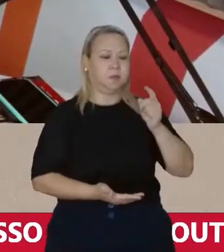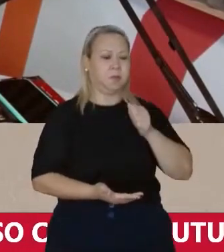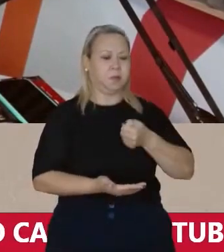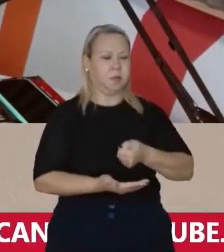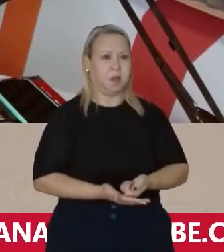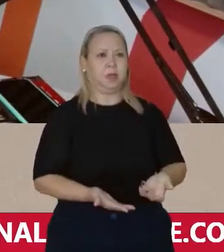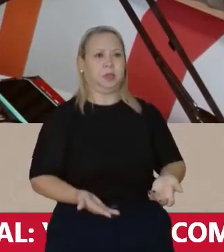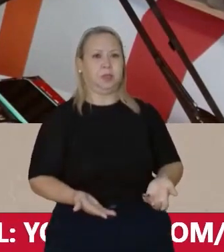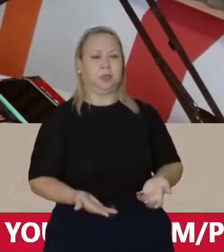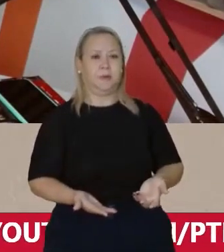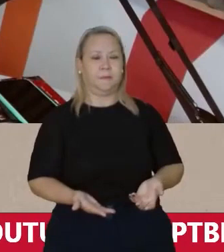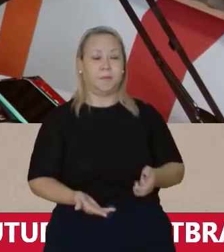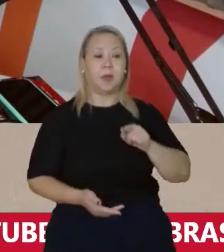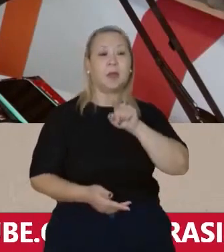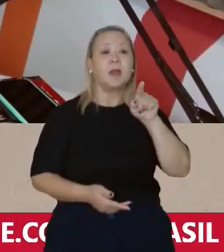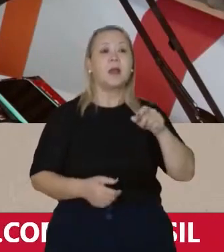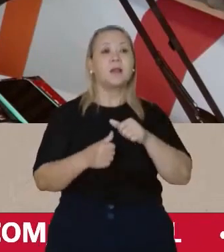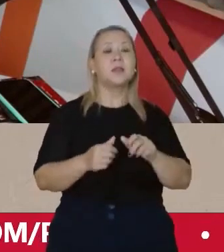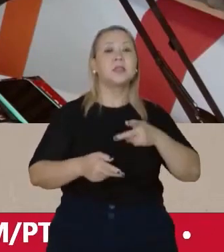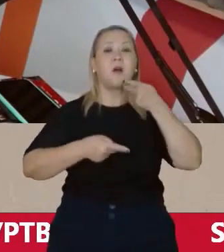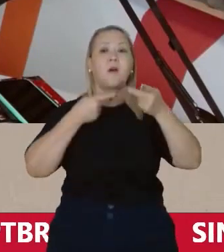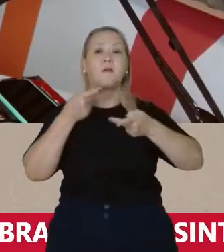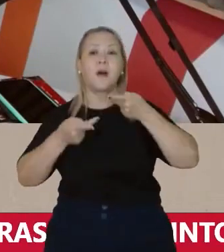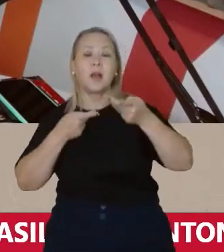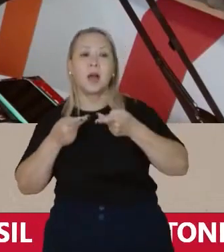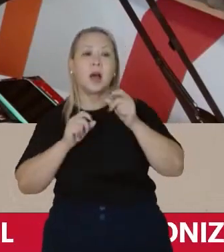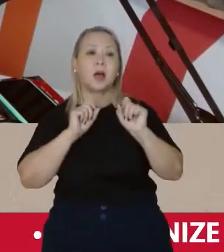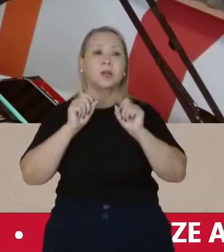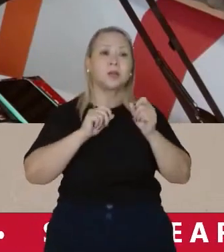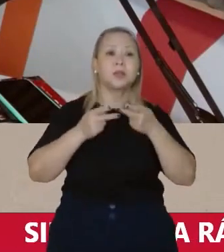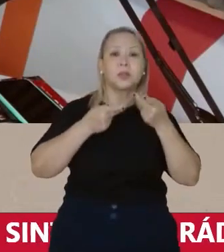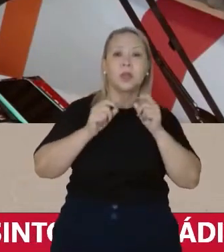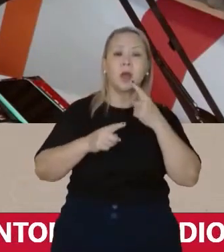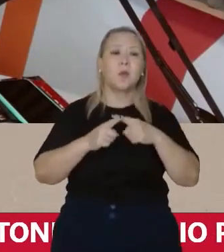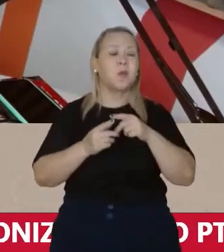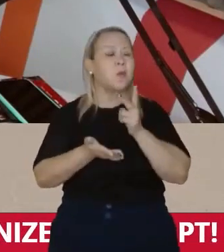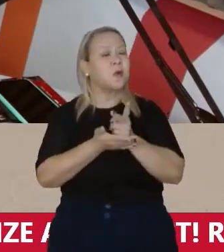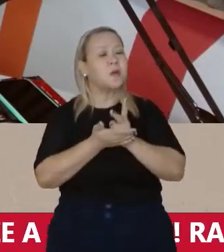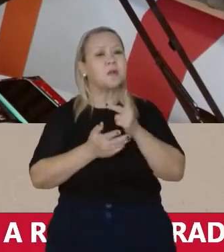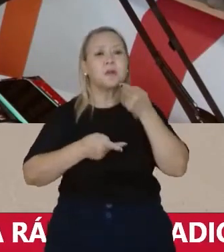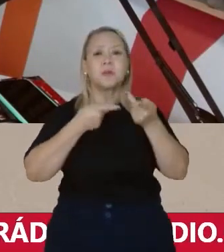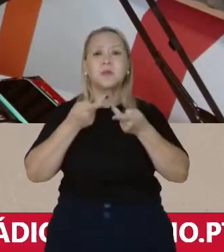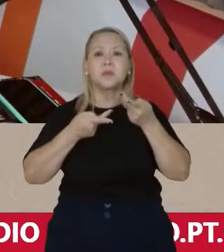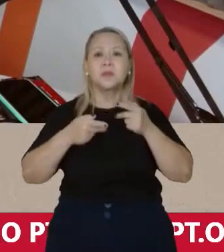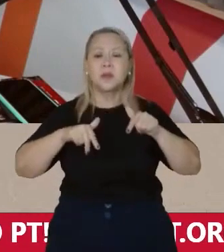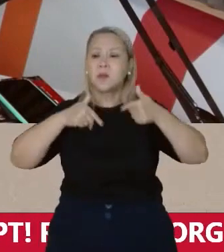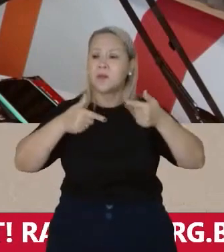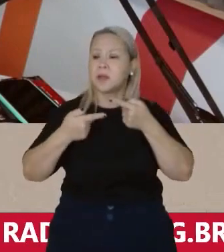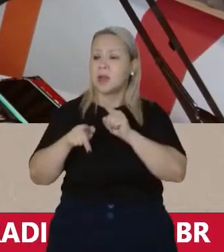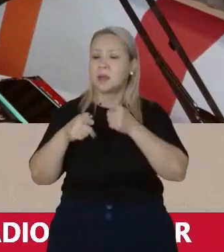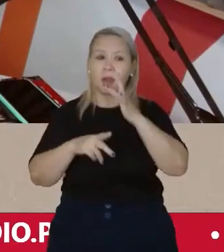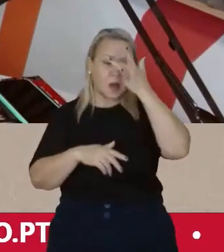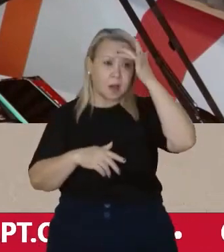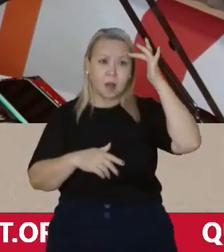Então, eles estão falando, dizendo, porque eu sempre disse, eu tenho um Frei Tatá, que é uma pessoa que eu